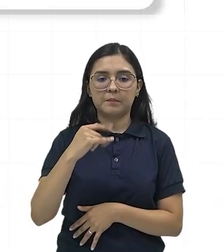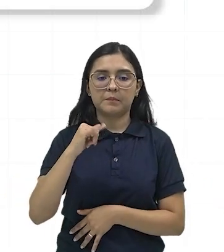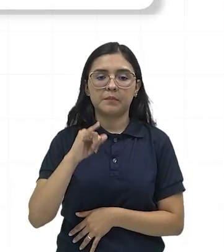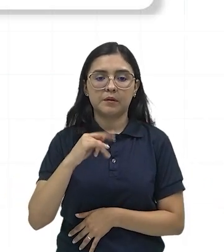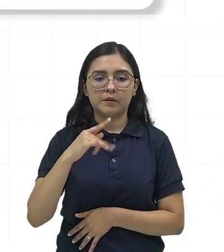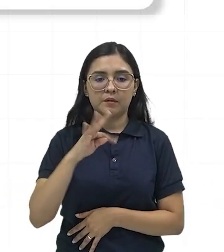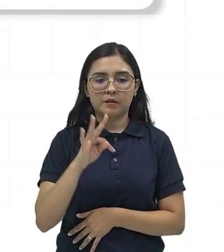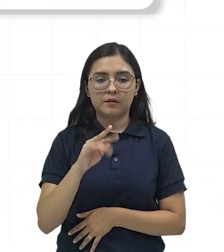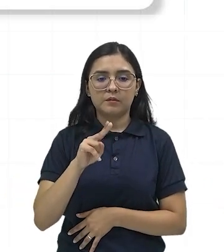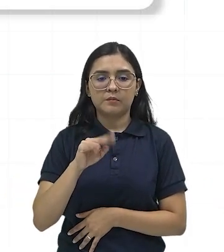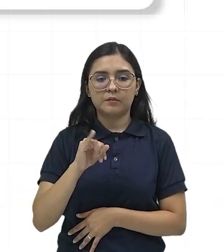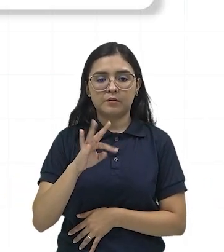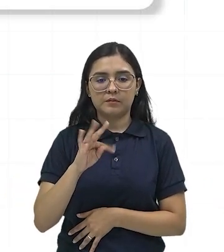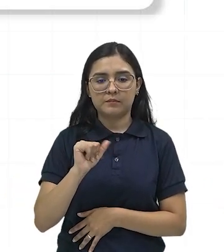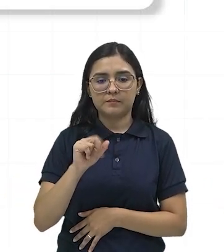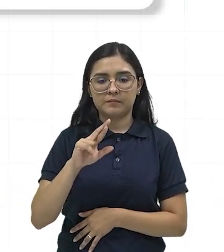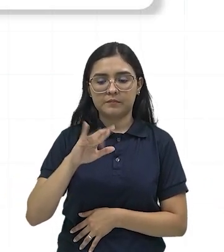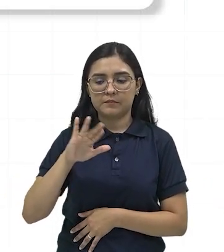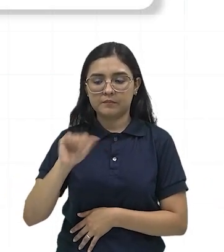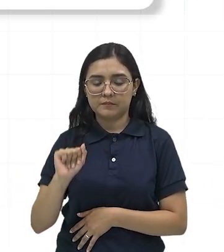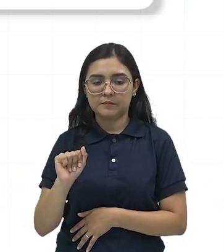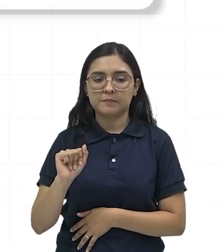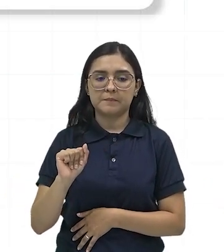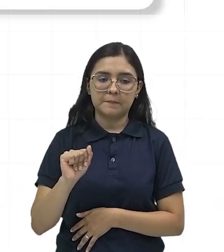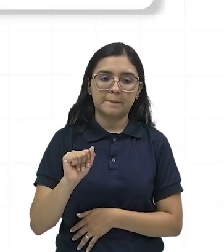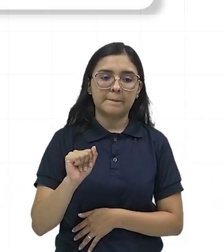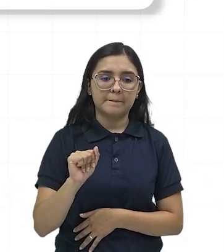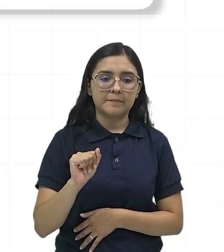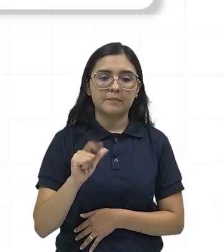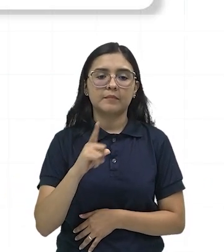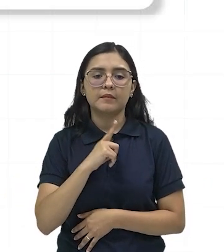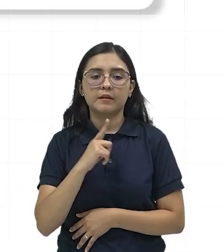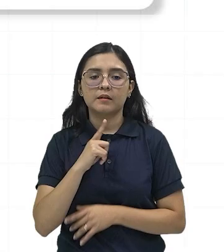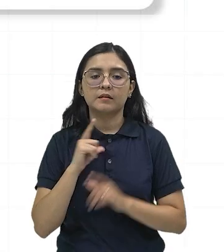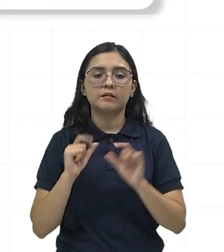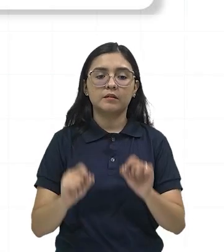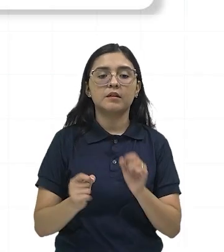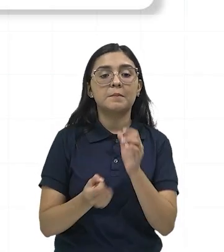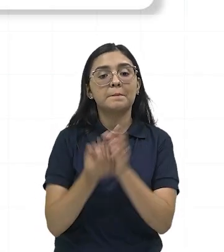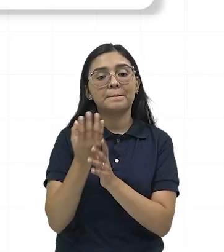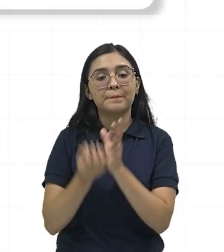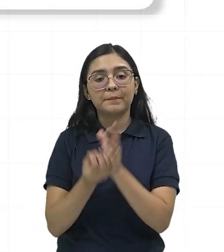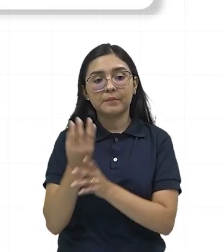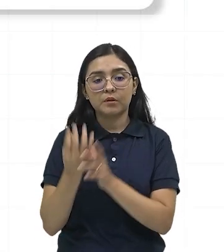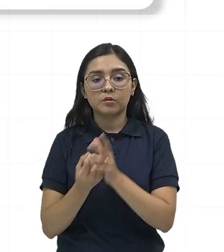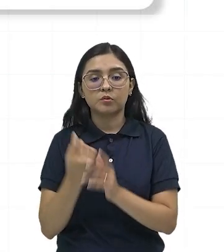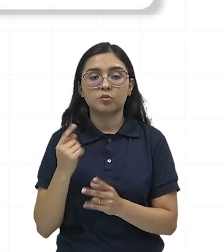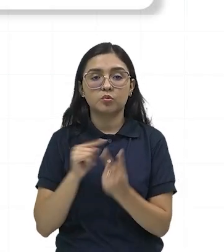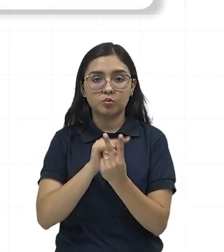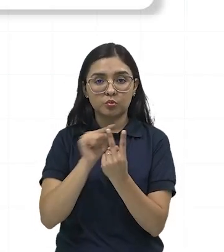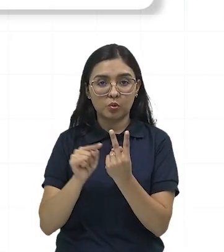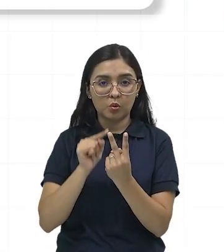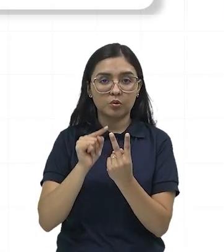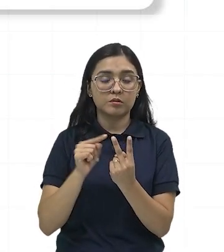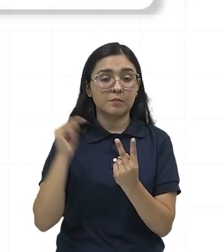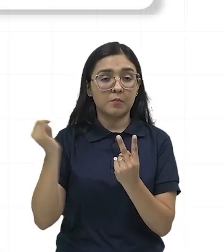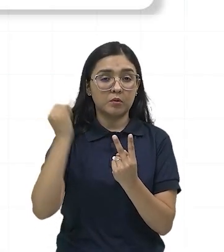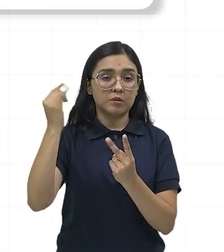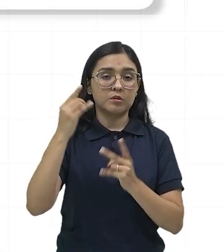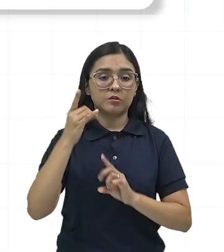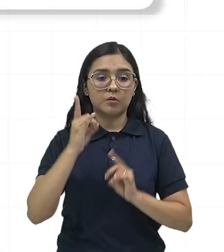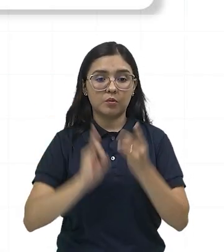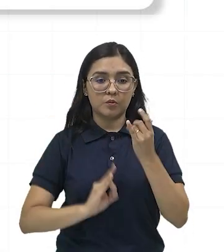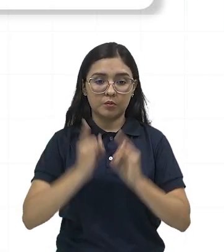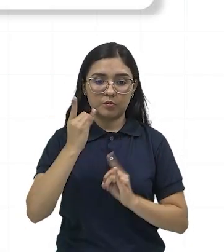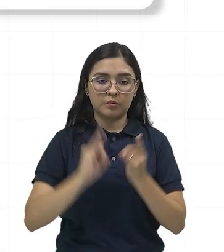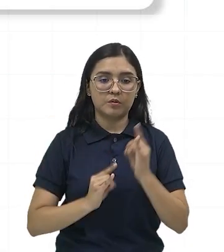pituitária, tá? Ele sintetiza, ele produz dois importantes hormônios,